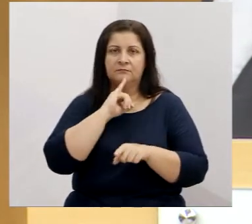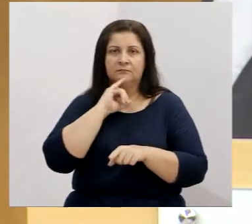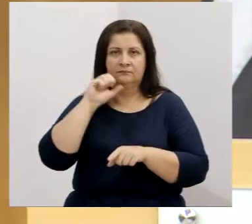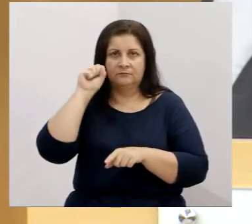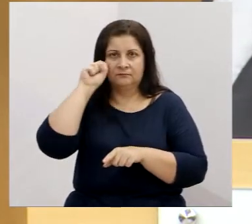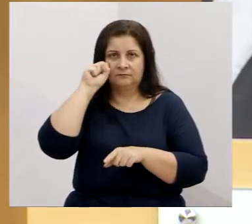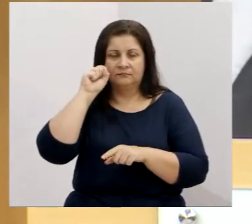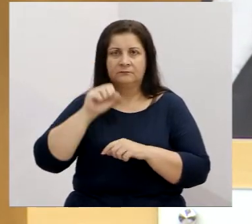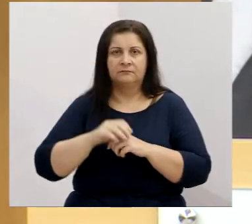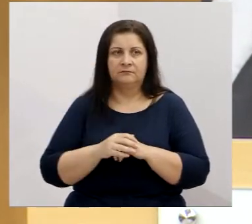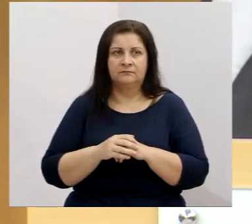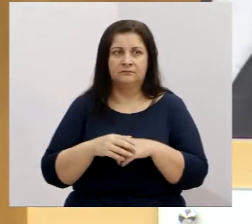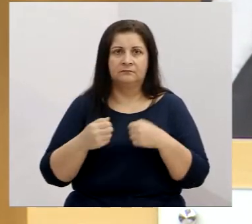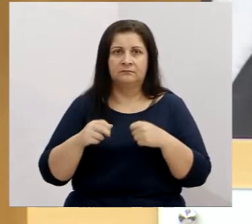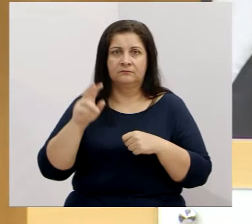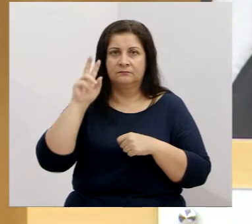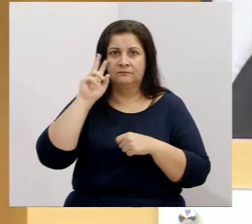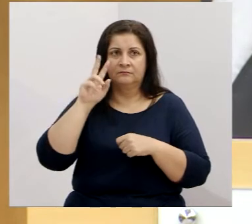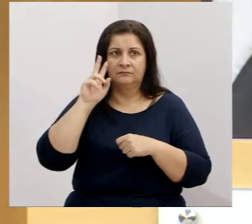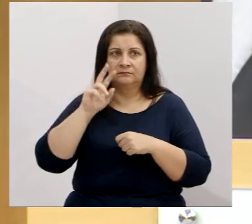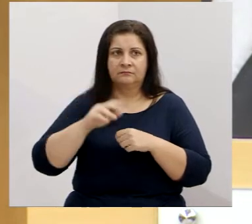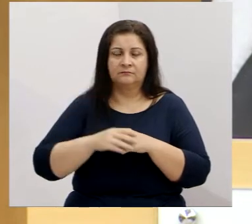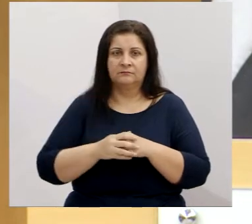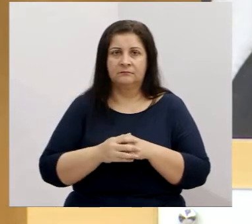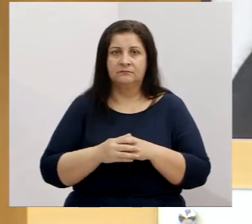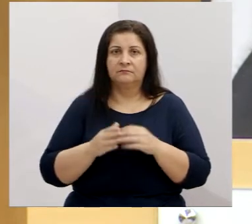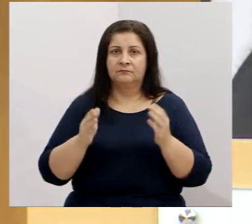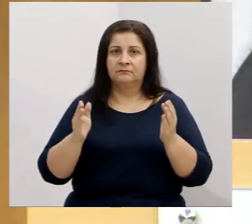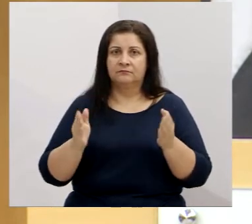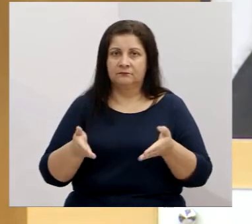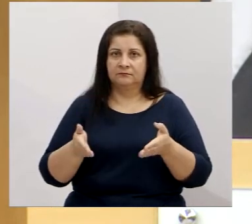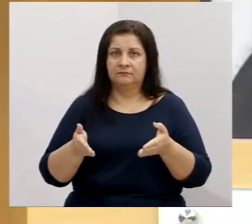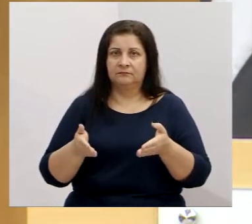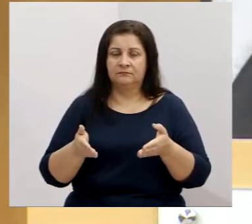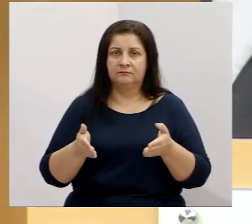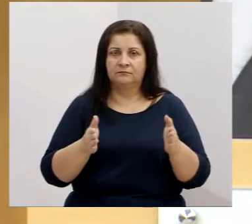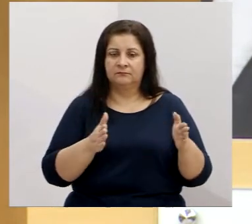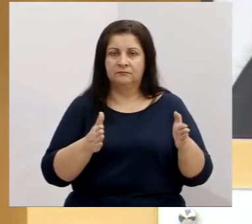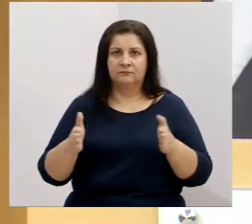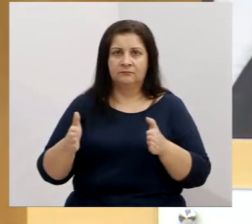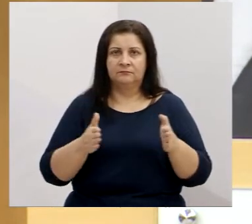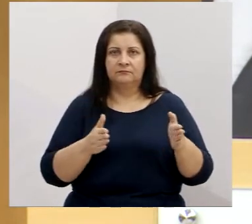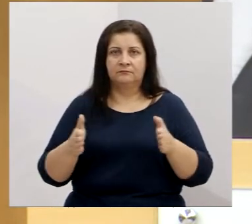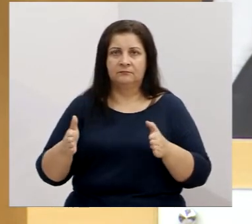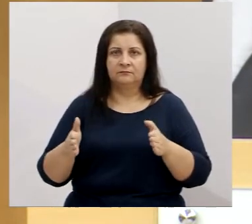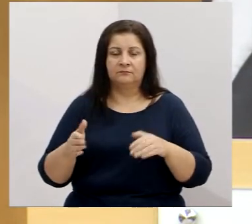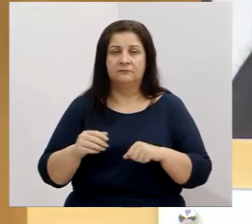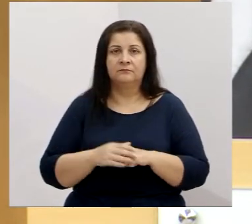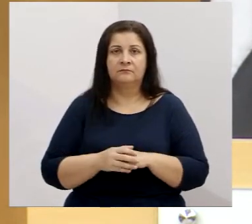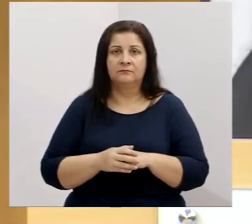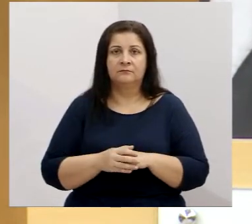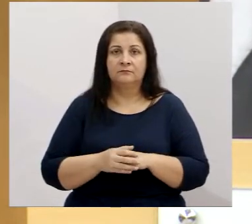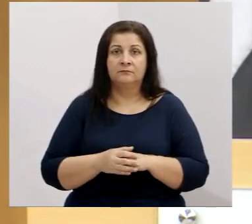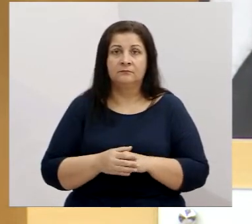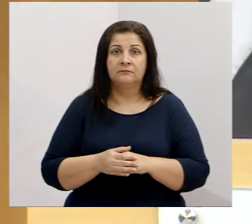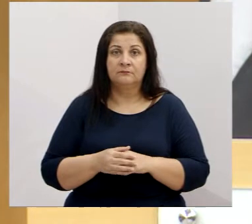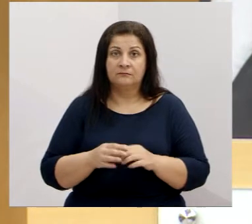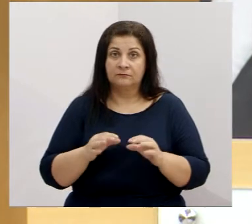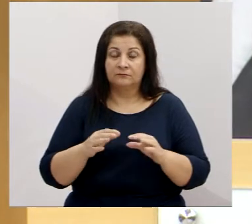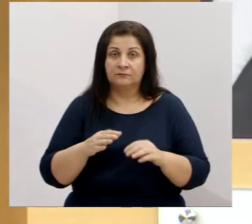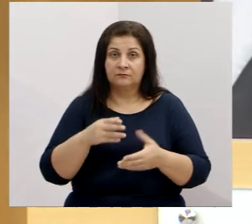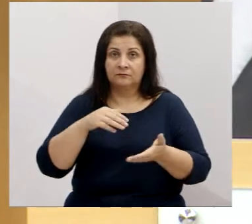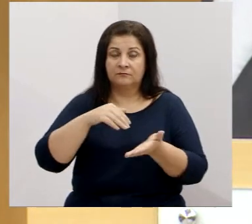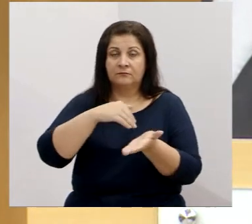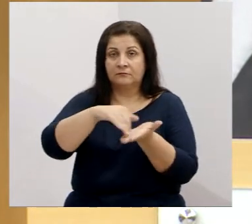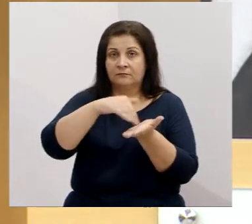de relembrar aqui que na condução deste governo o prefeito izaías deixa suas maiores pastas saúde educação